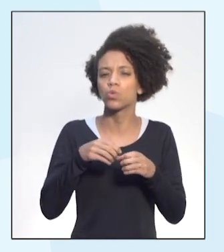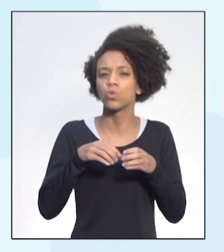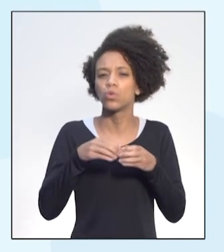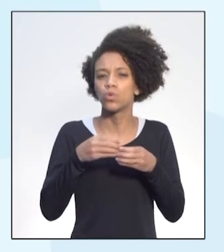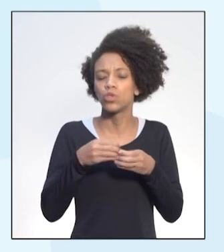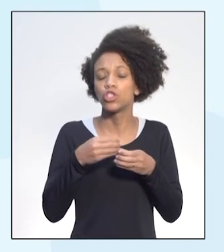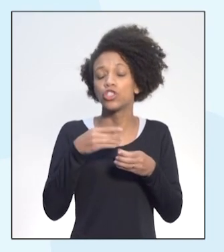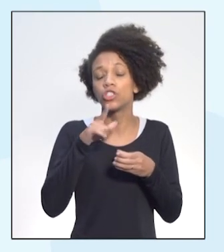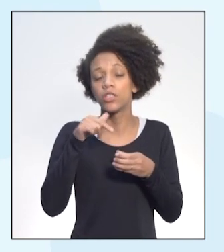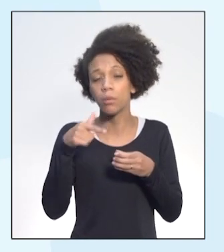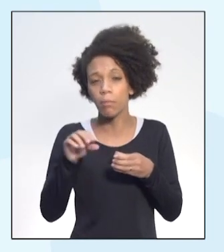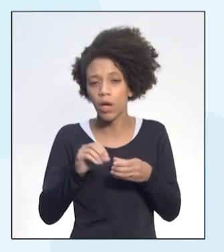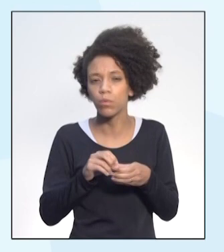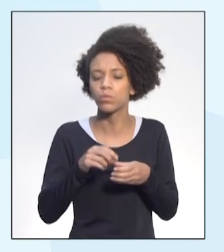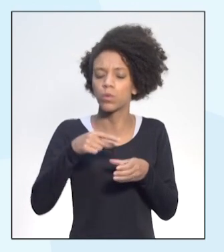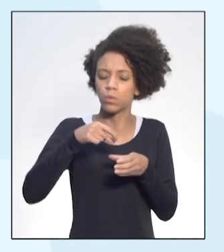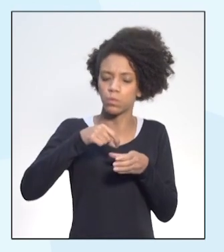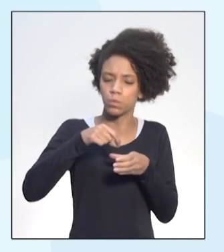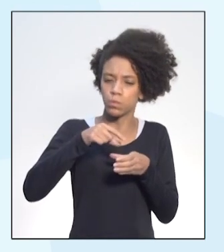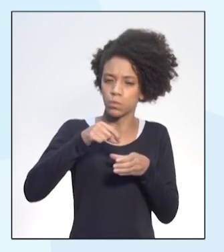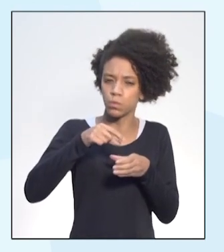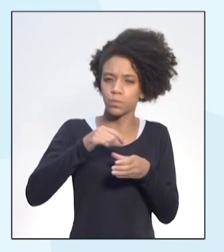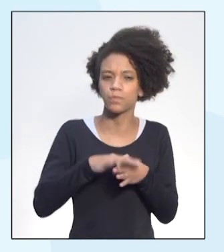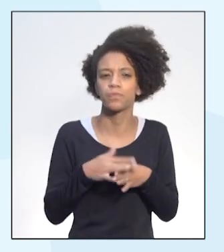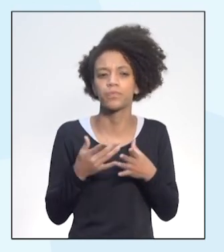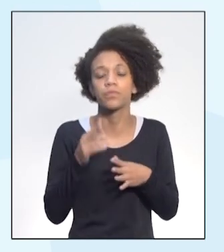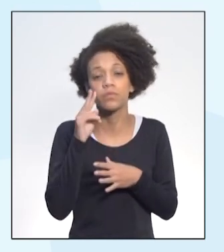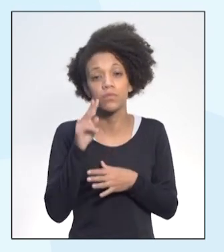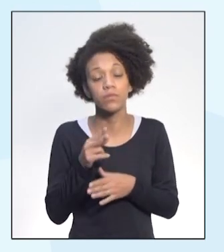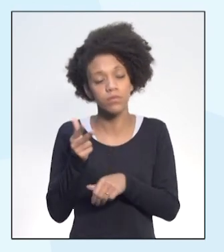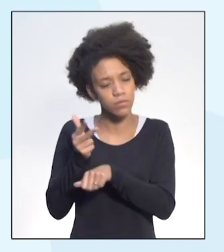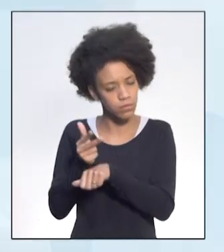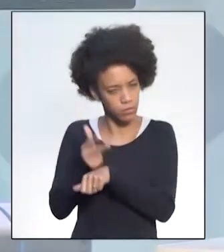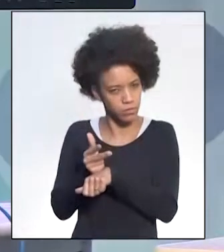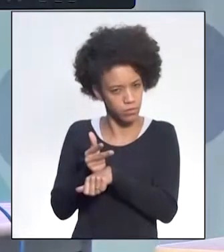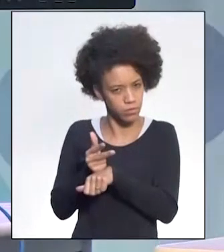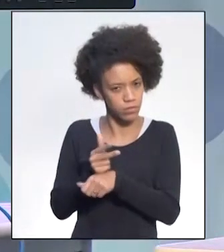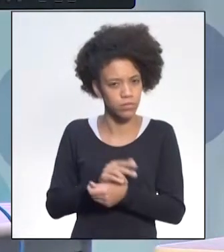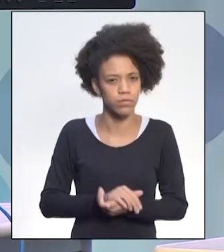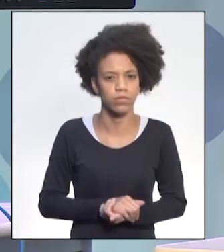conta-gota. Aí eu quero que vocês vejam agora o vídeo. Vamos lá?